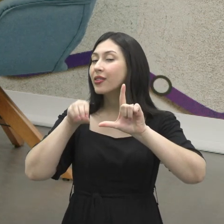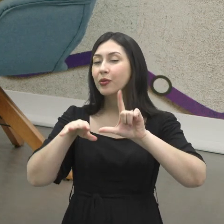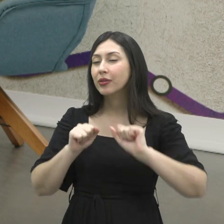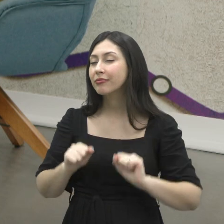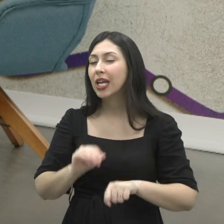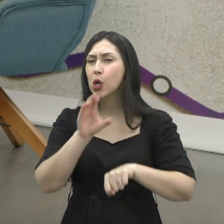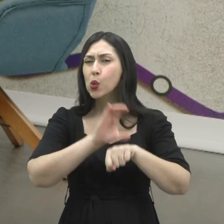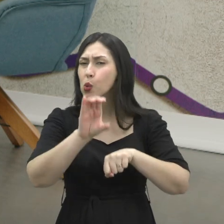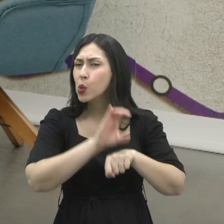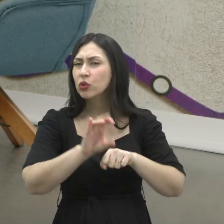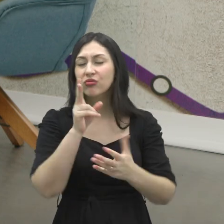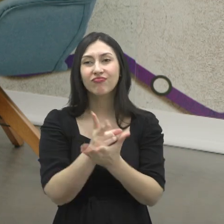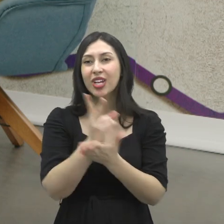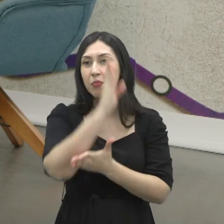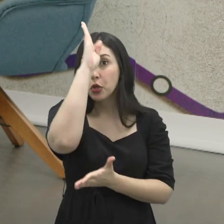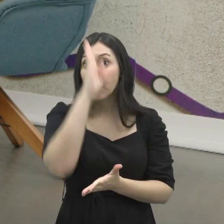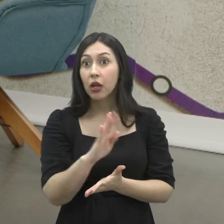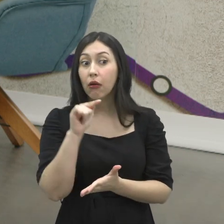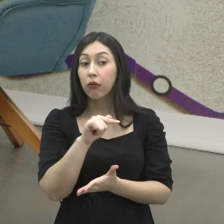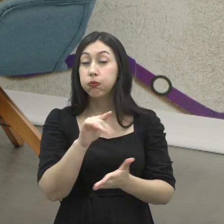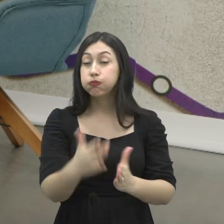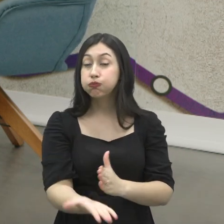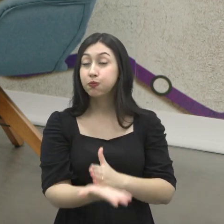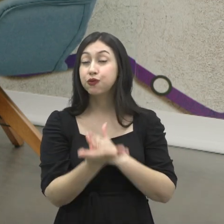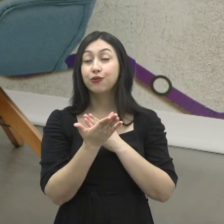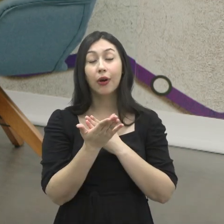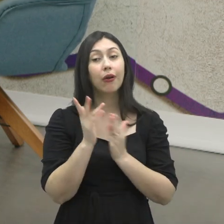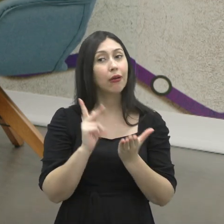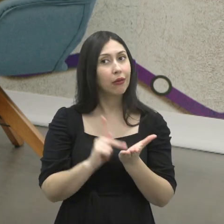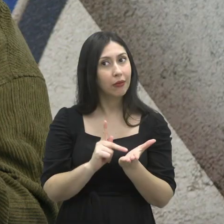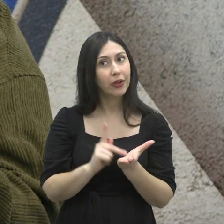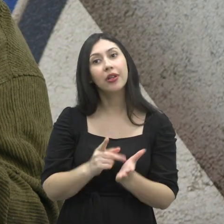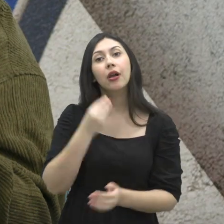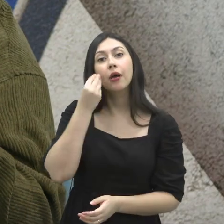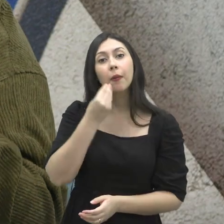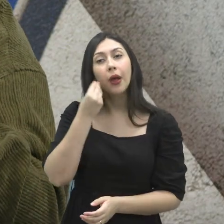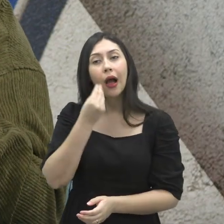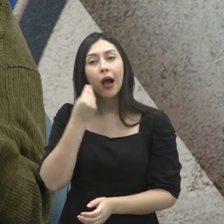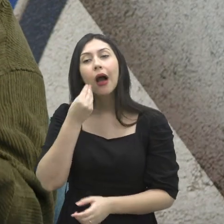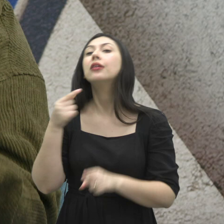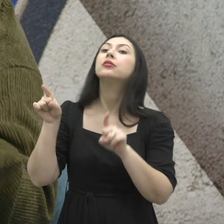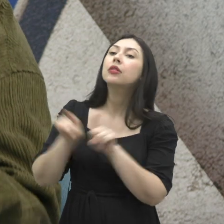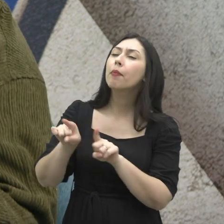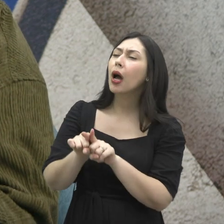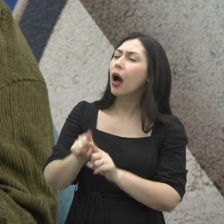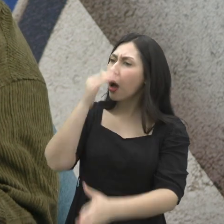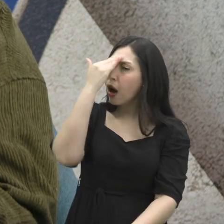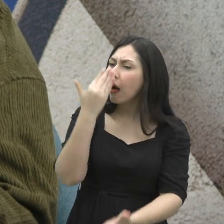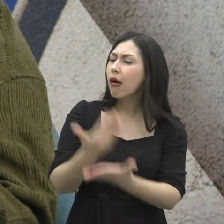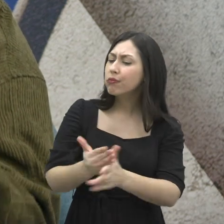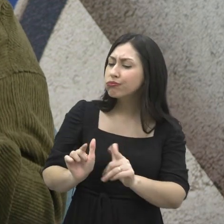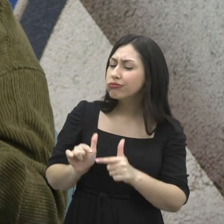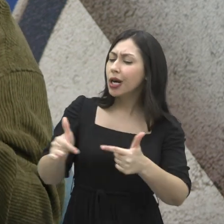sendo gratuito, de poucas horas, eles vão agregar muito, não só na experiência, mas também na sua confiança de estar na sala